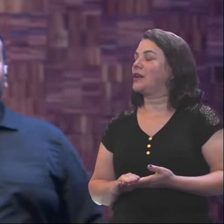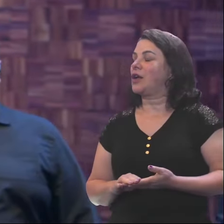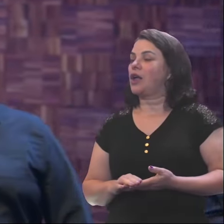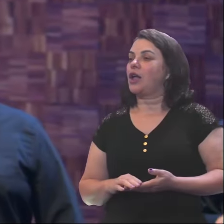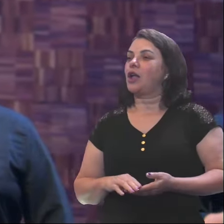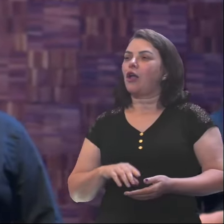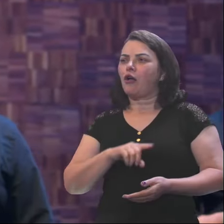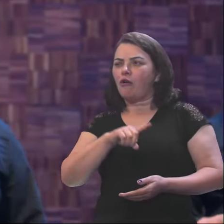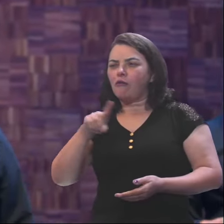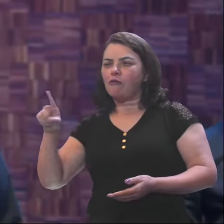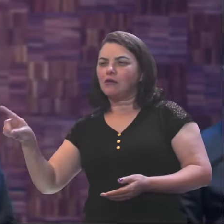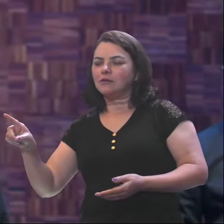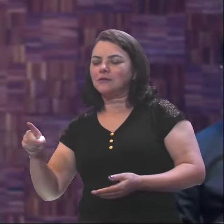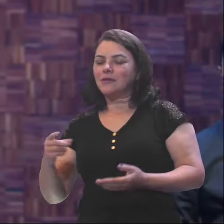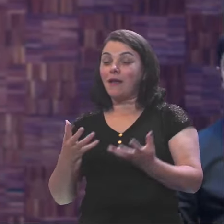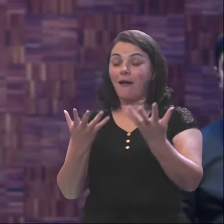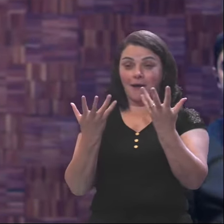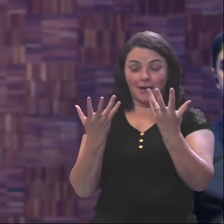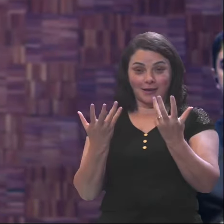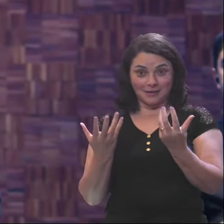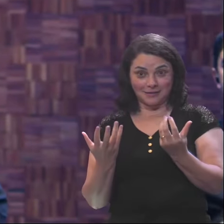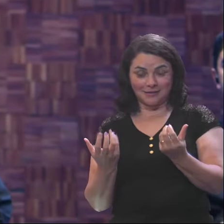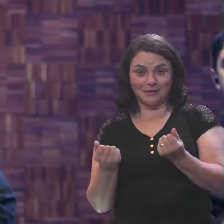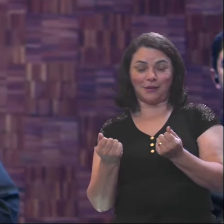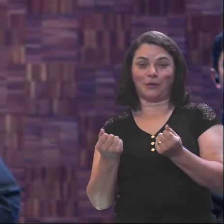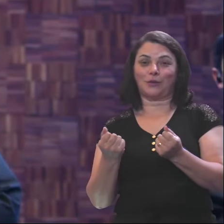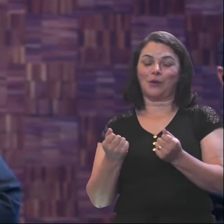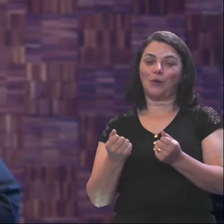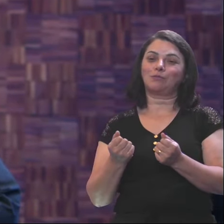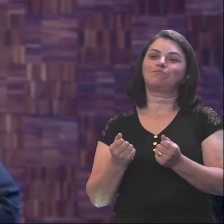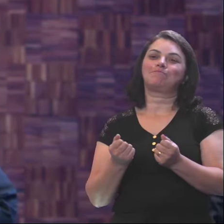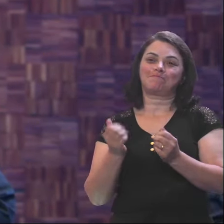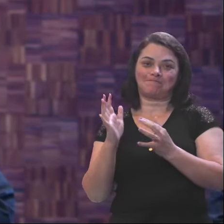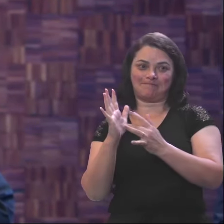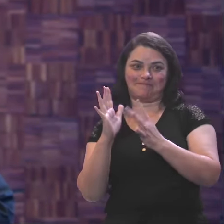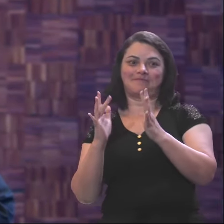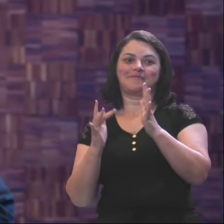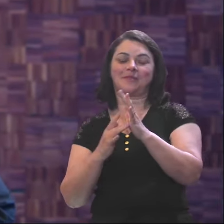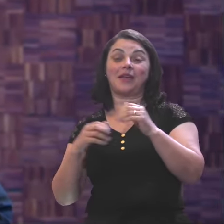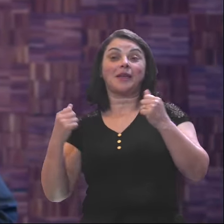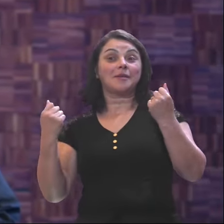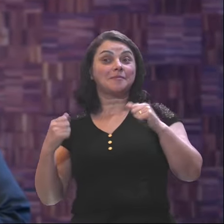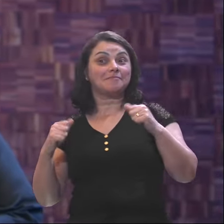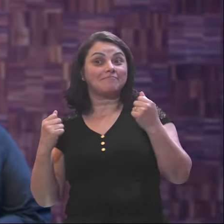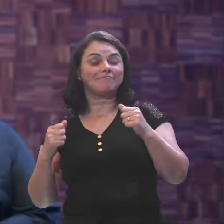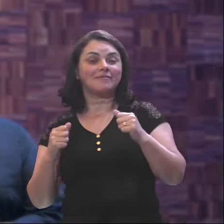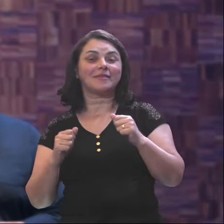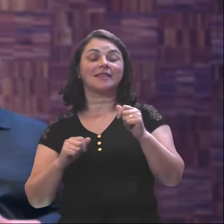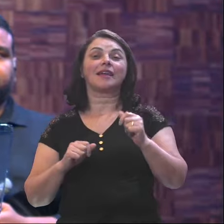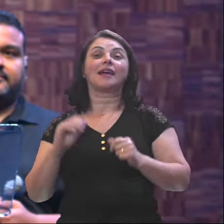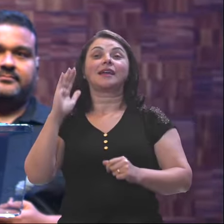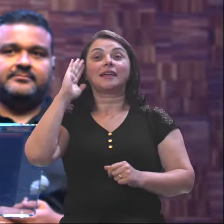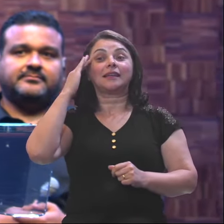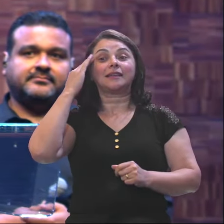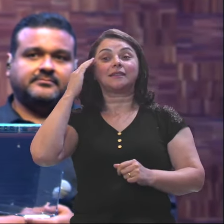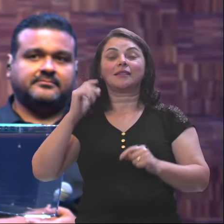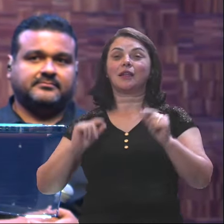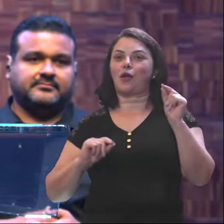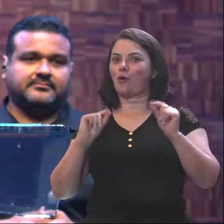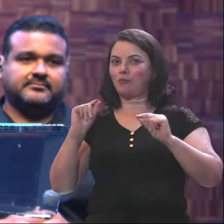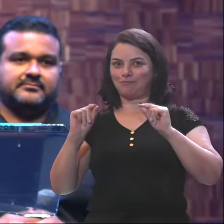passo. Para ser um seguidor de Jesus, precisa saber o que ele ensinou. Nós queremos te ajudar.